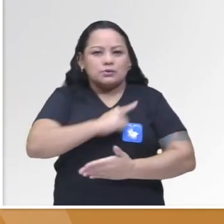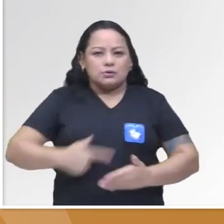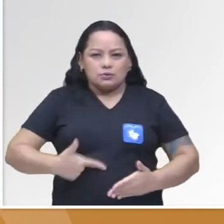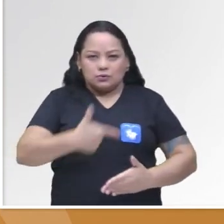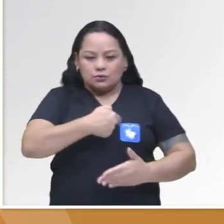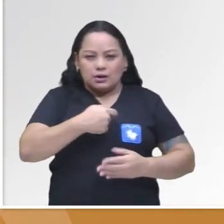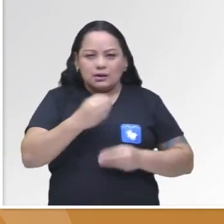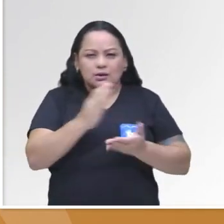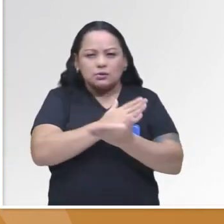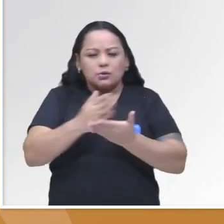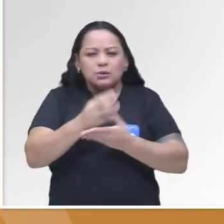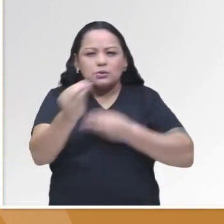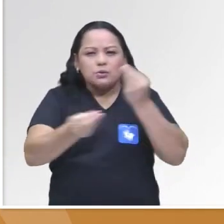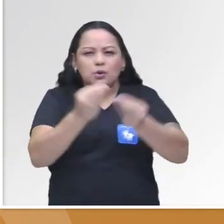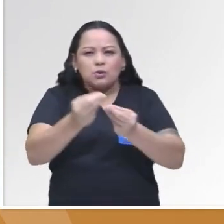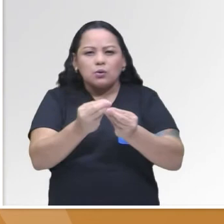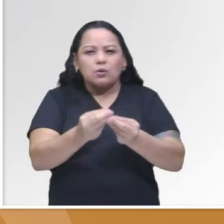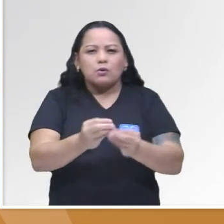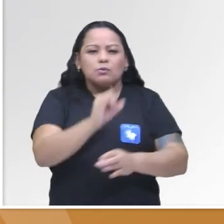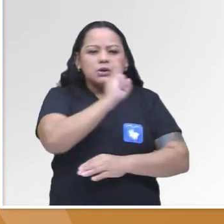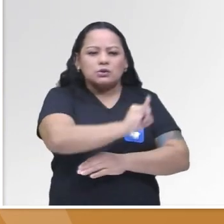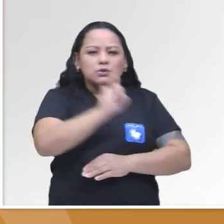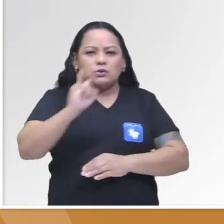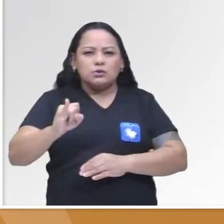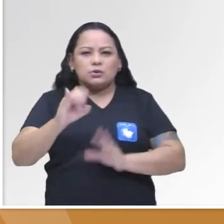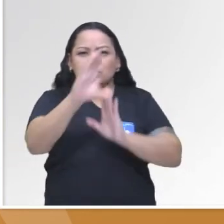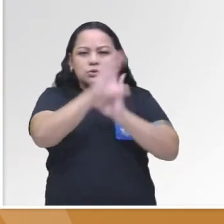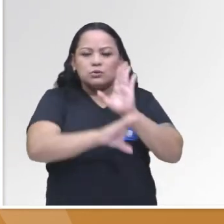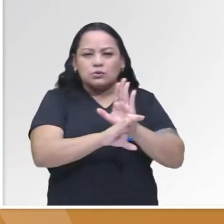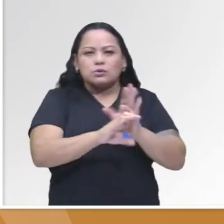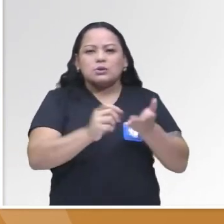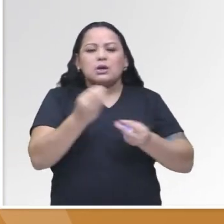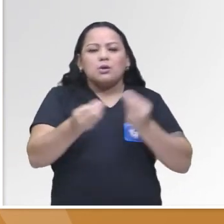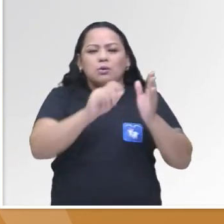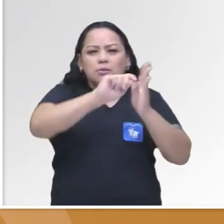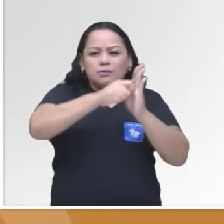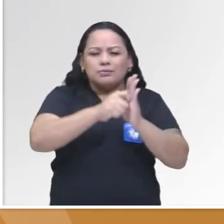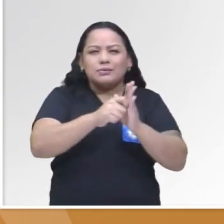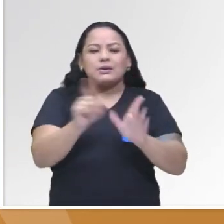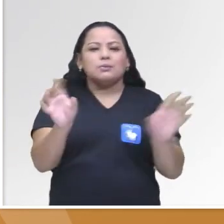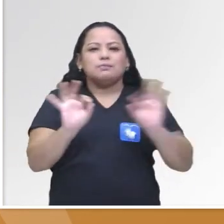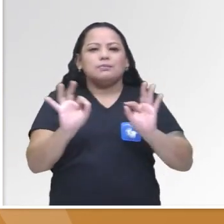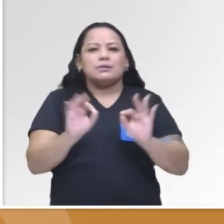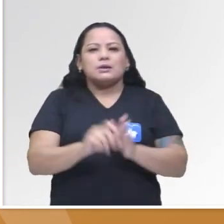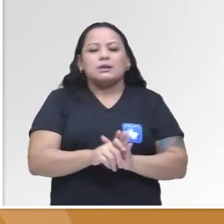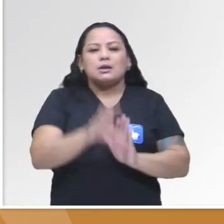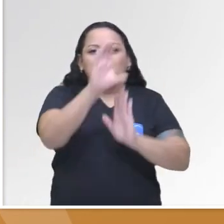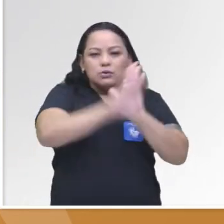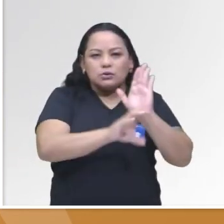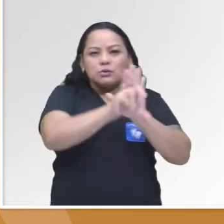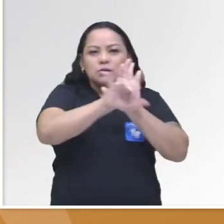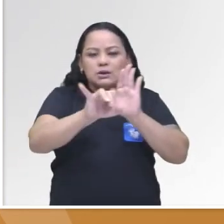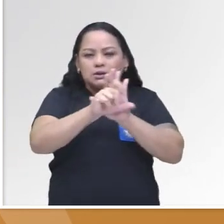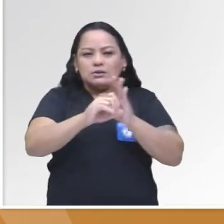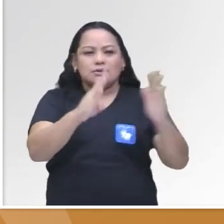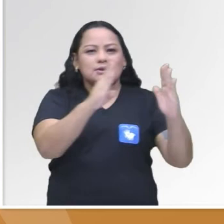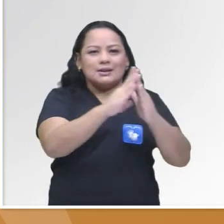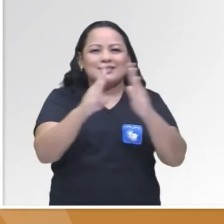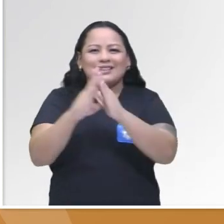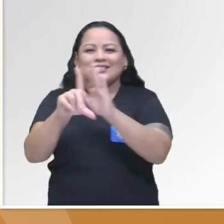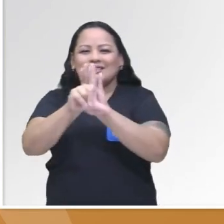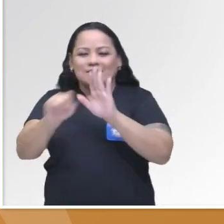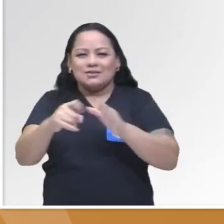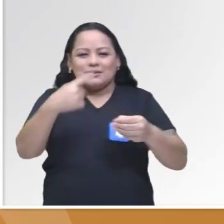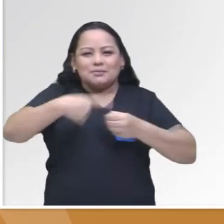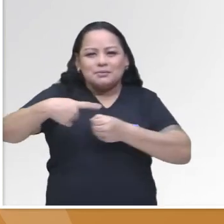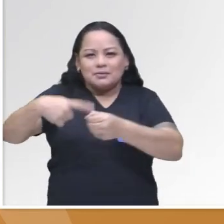ali fechando as instituições constitucionais, ou melhor, as instituições legislativas de cada lugar, as casas legislativas dos